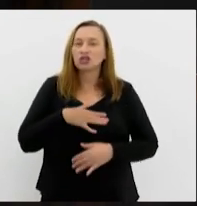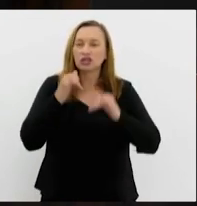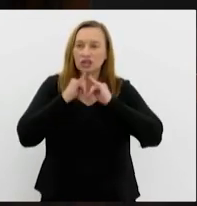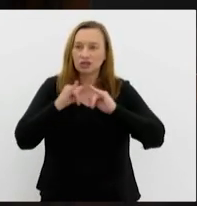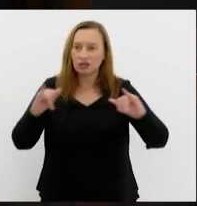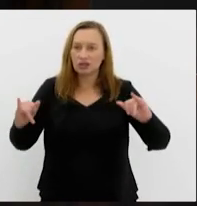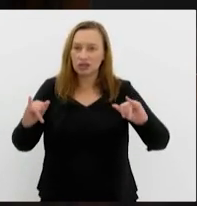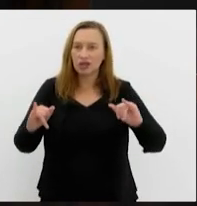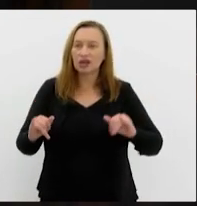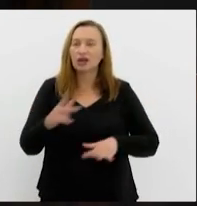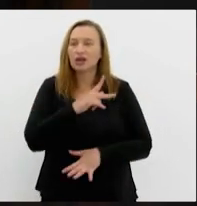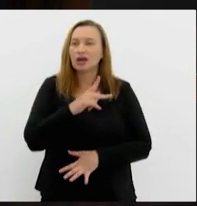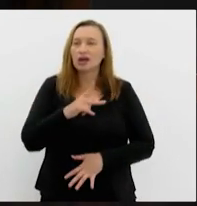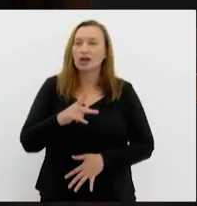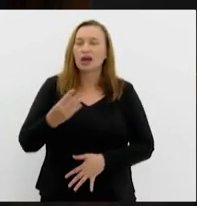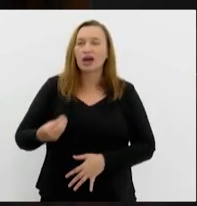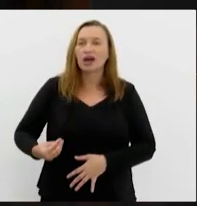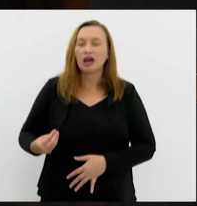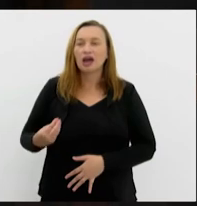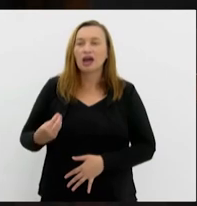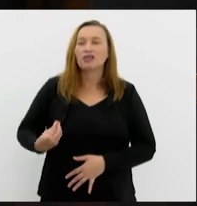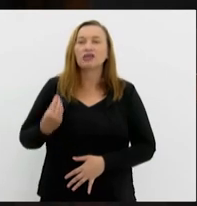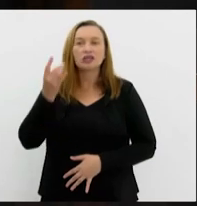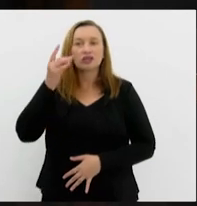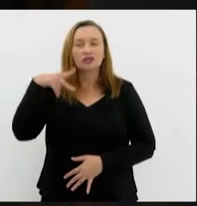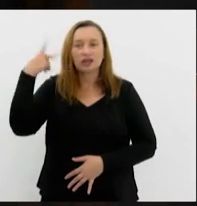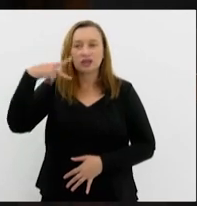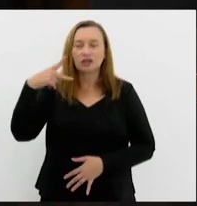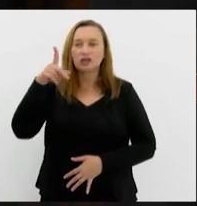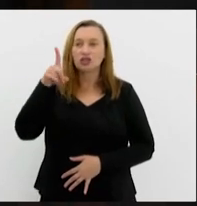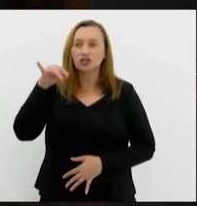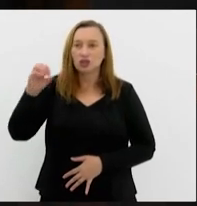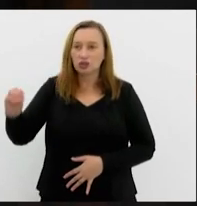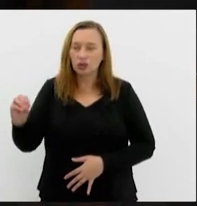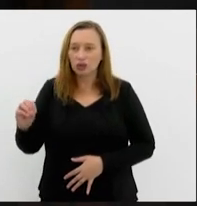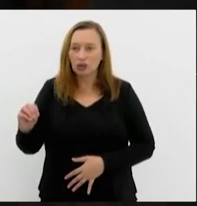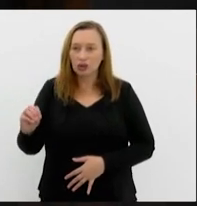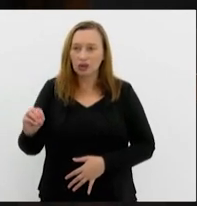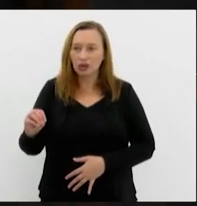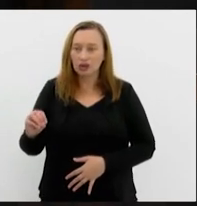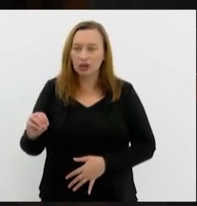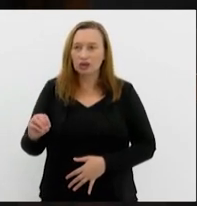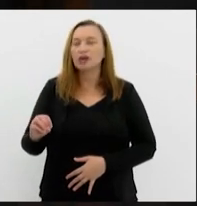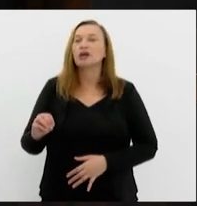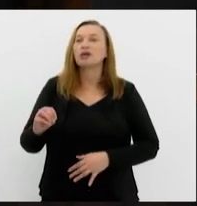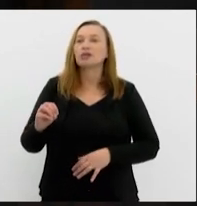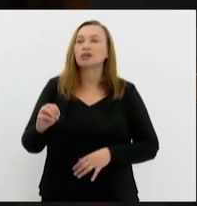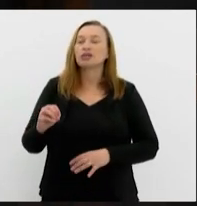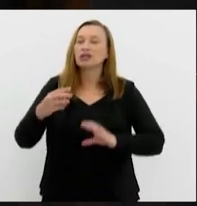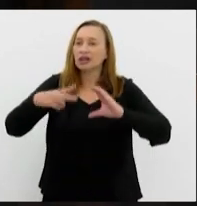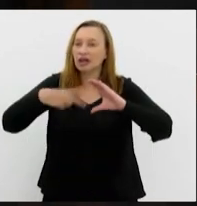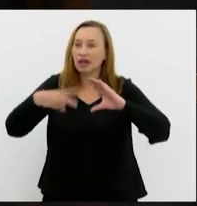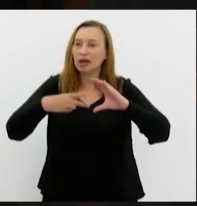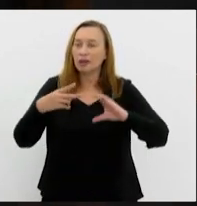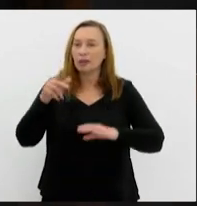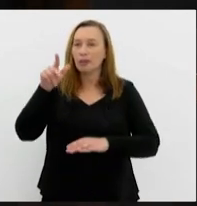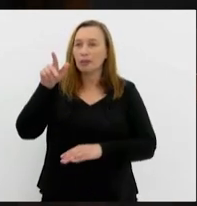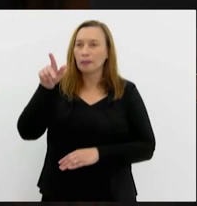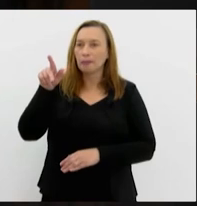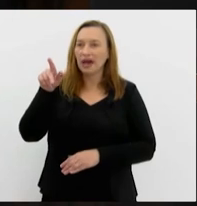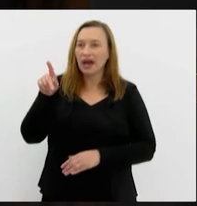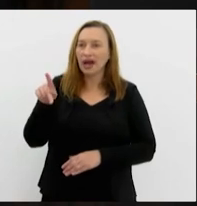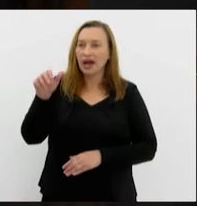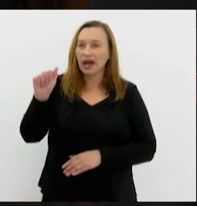anunciar a presença do vereador Diogo Jacaré, que é presidente da Câmara de Paraíba do Sul. Seja muito